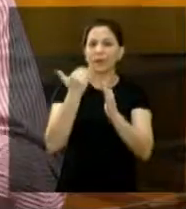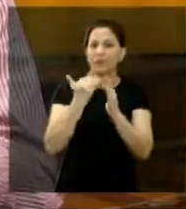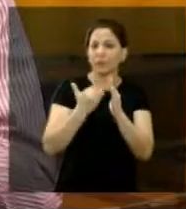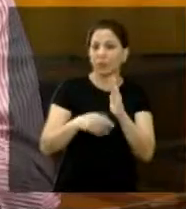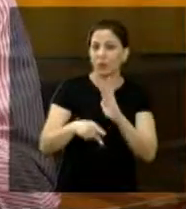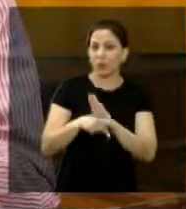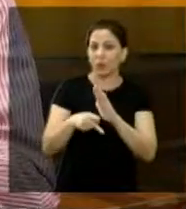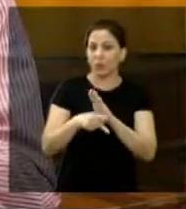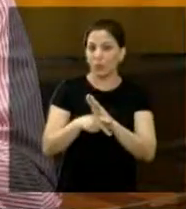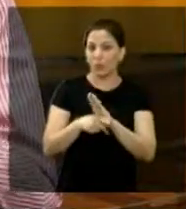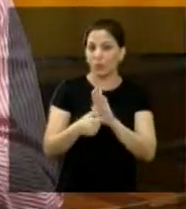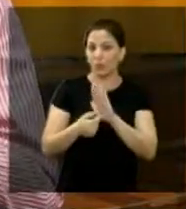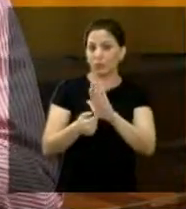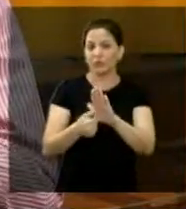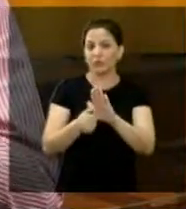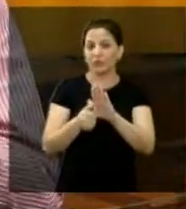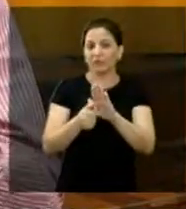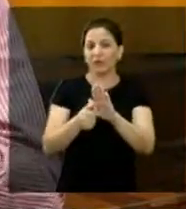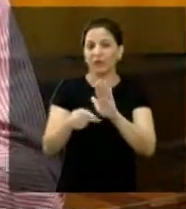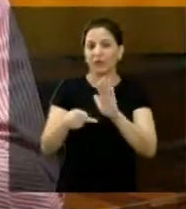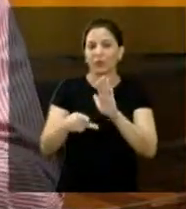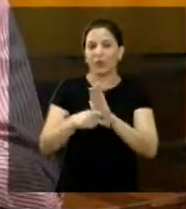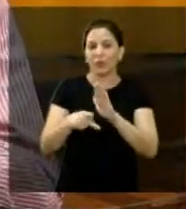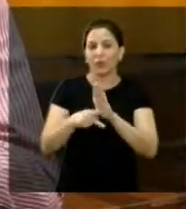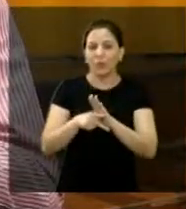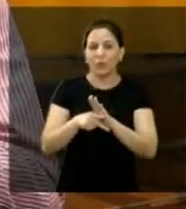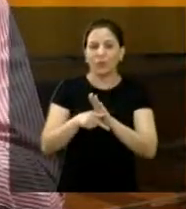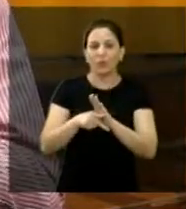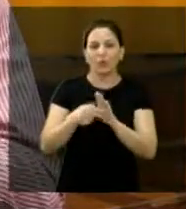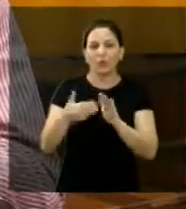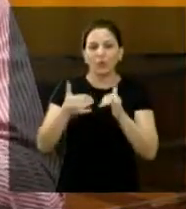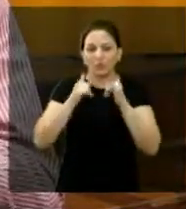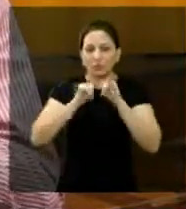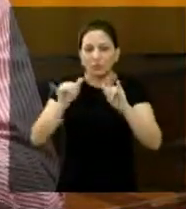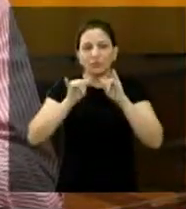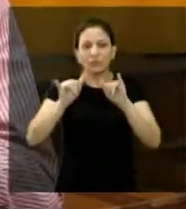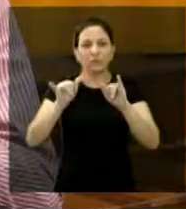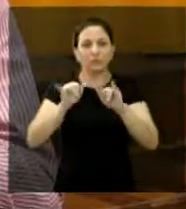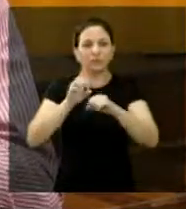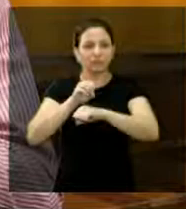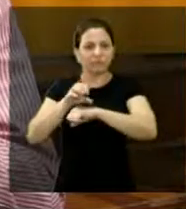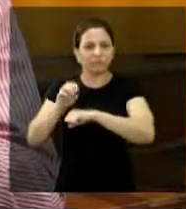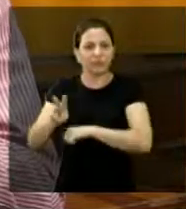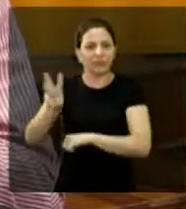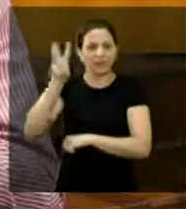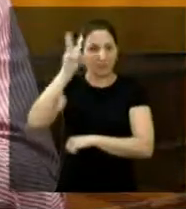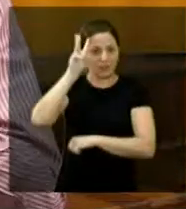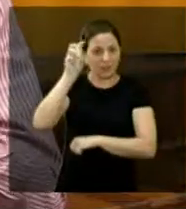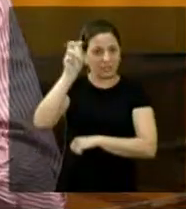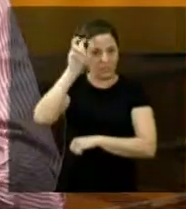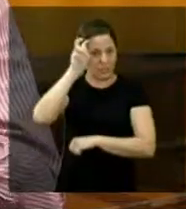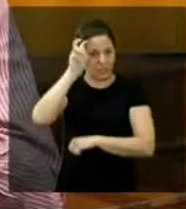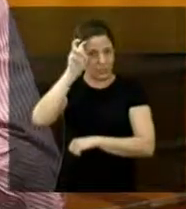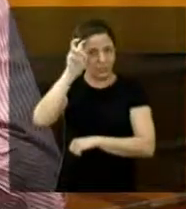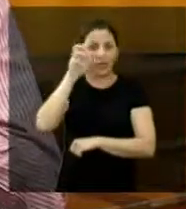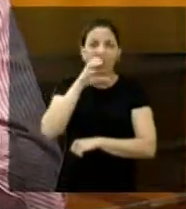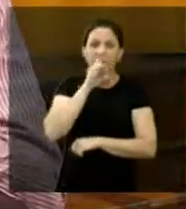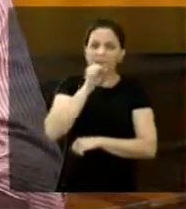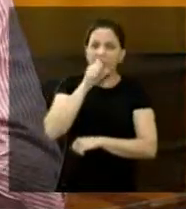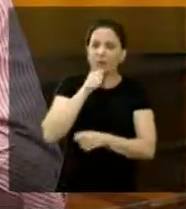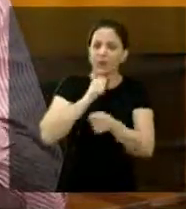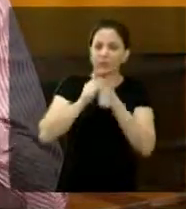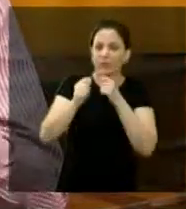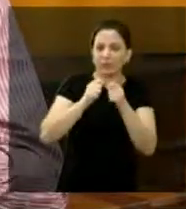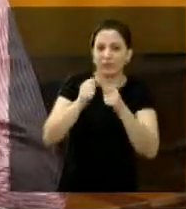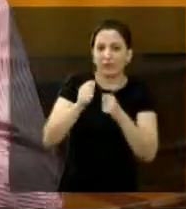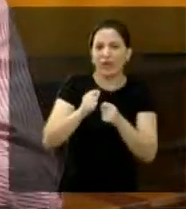no serviço de alto-falantes, né? E nós fazíamos esse programa terça, quinta e sábado, né? Entrevistava jogadores,